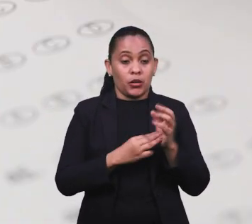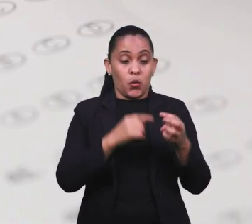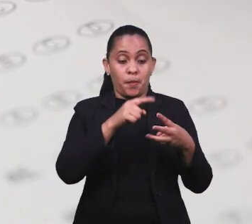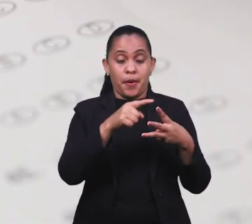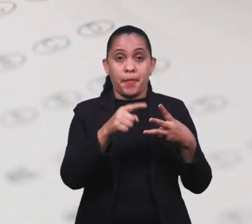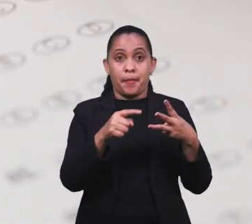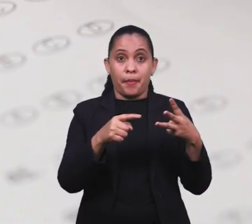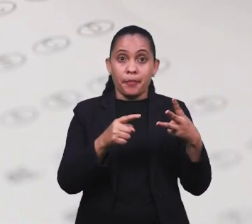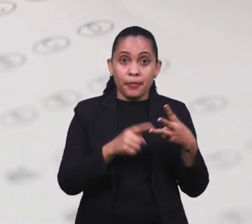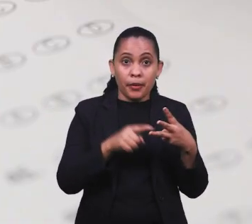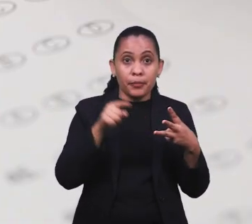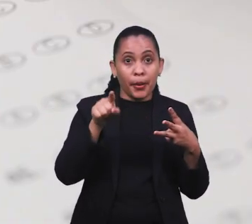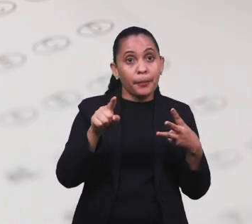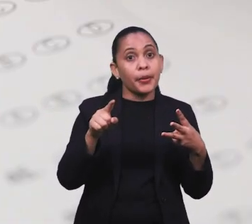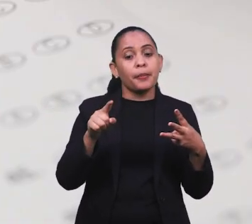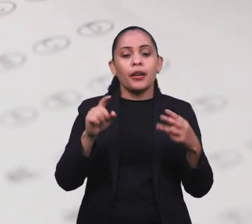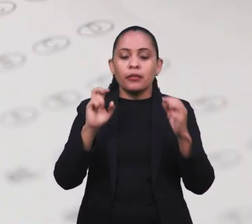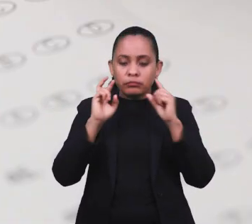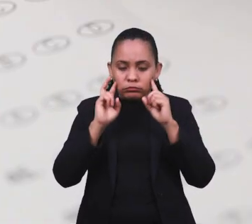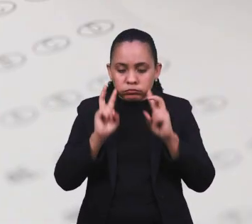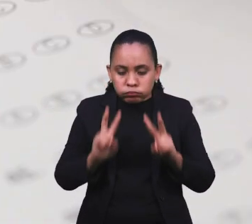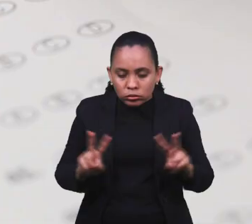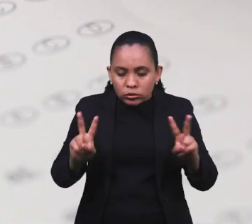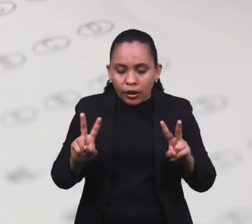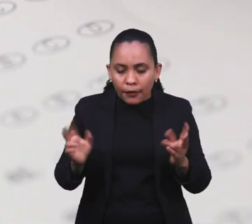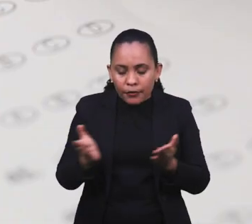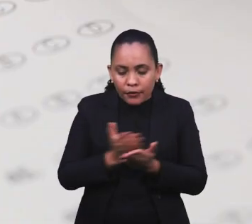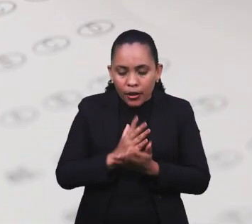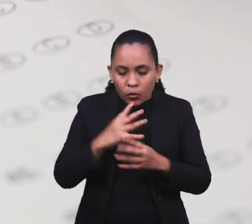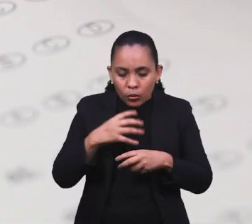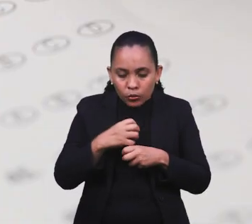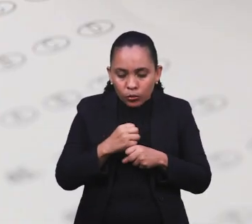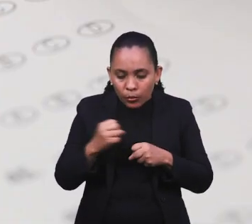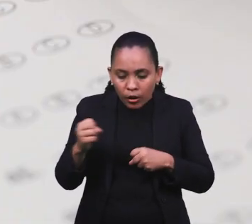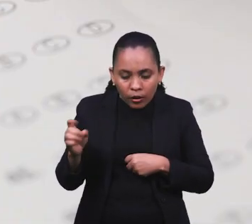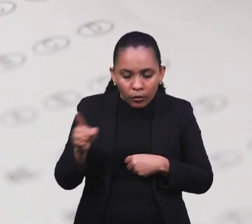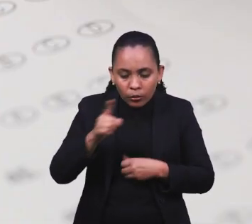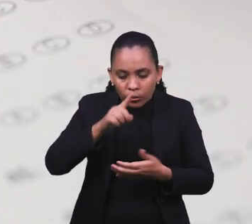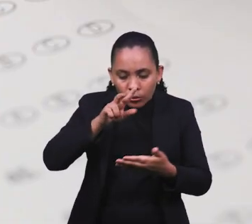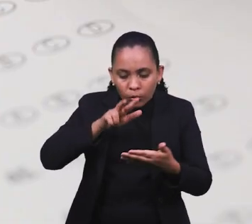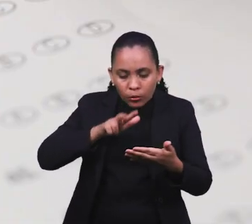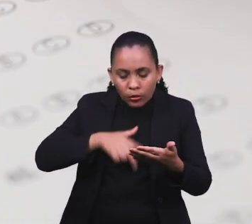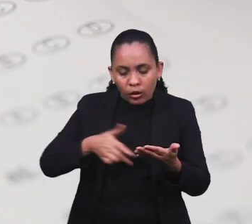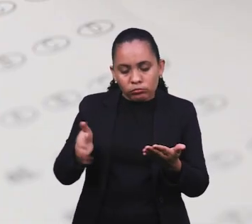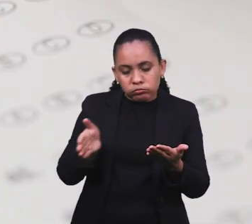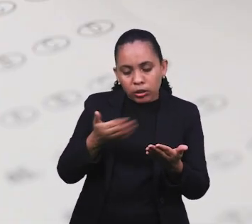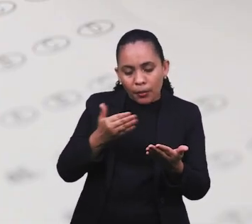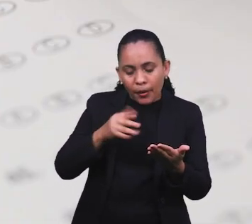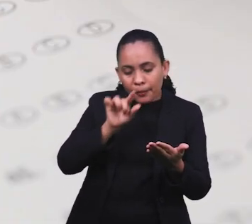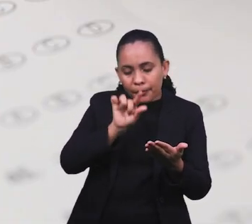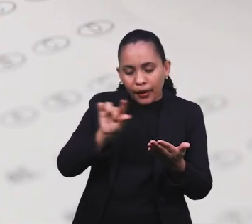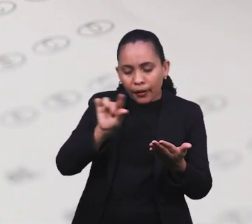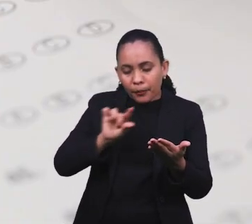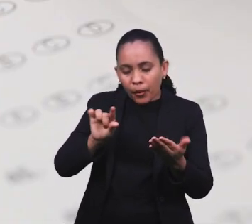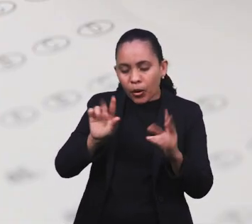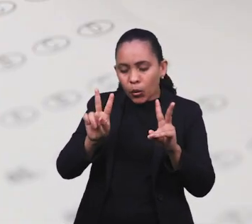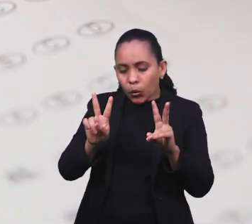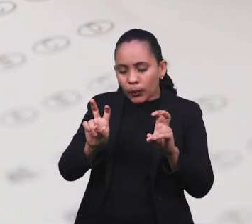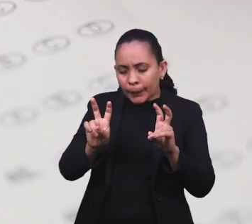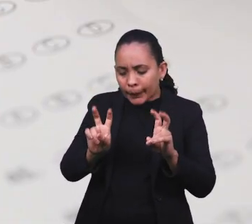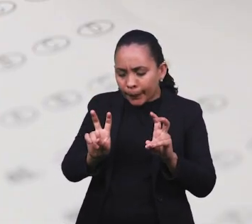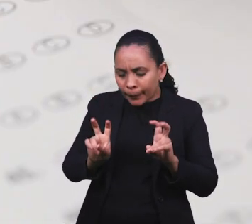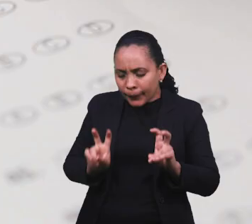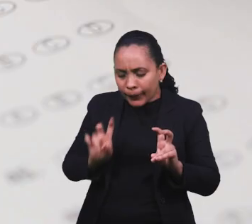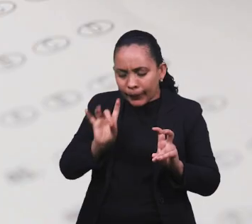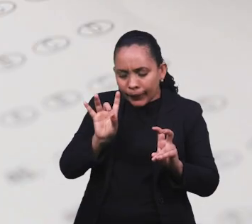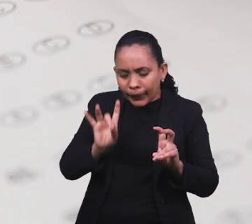método dos 3 passos, né? Você primeiramente ter uma visão geral do assunto, né? Pegar ali às vezes o sumário daquele livro, saber de que